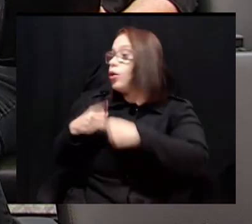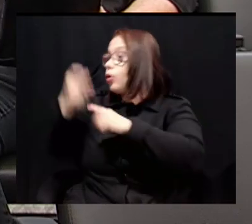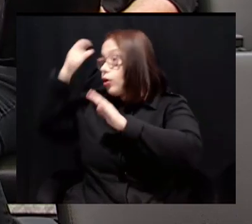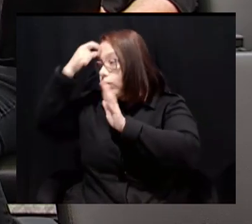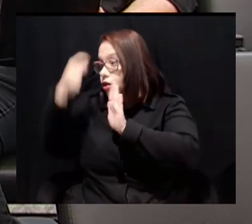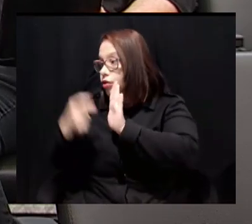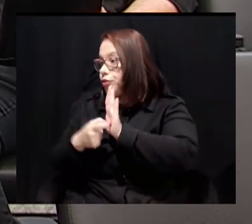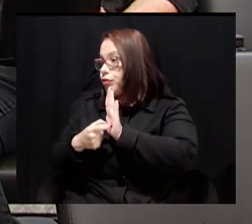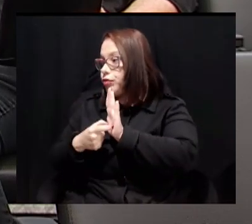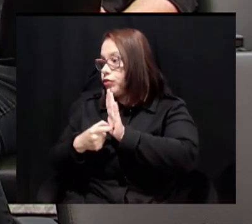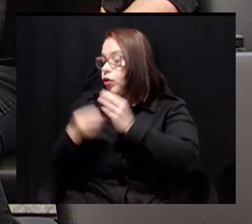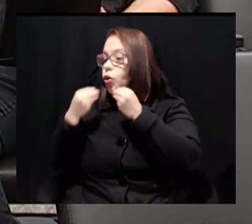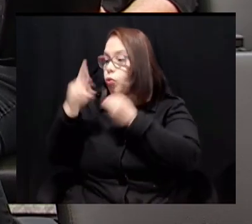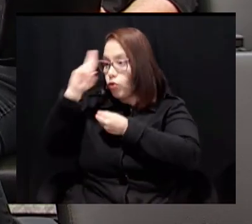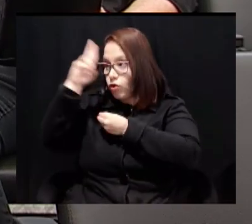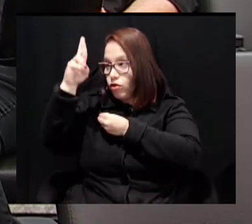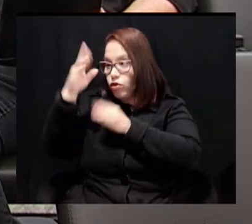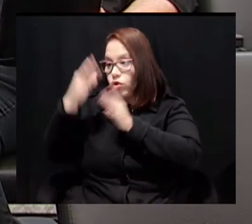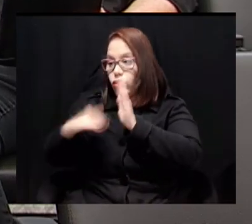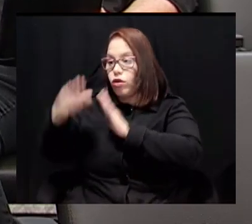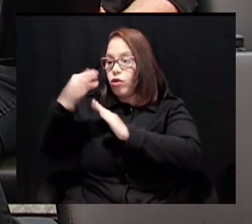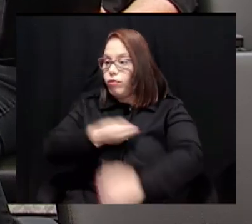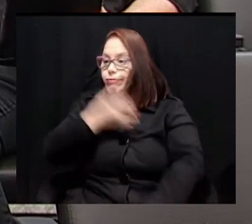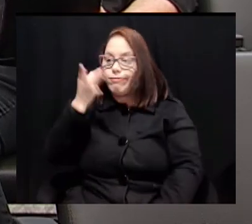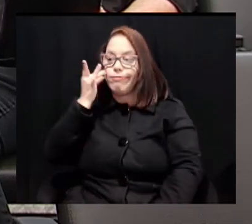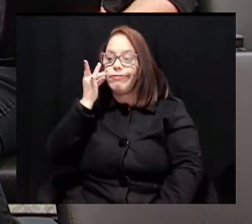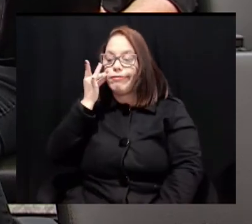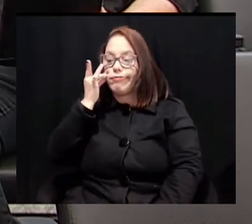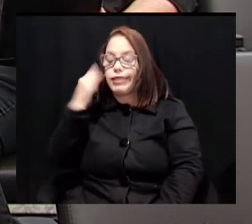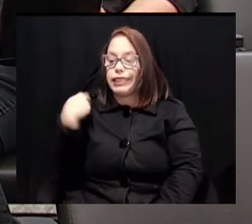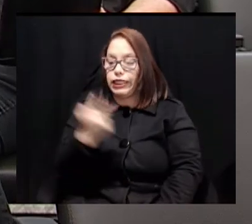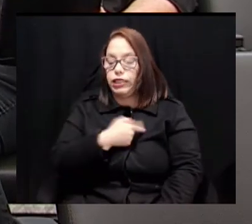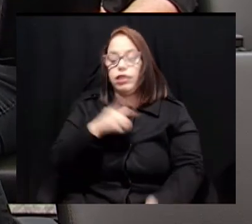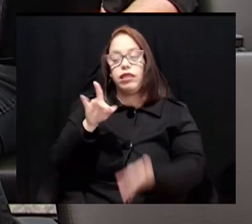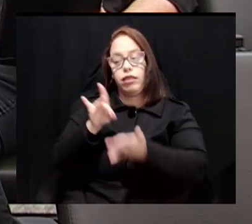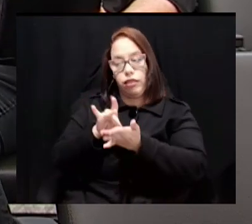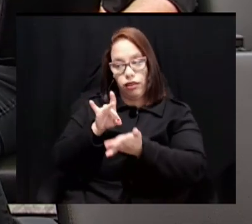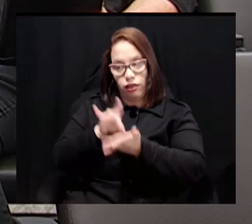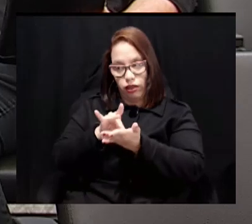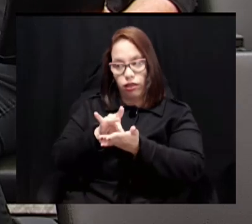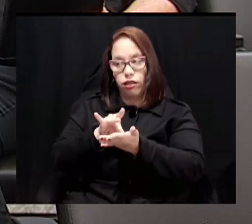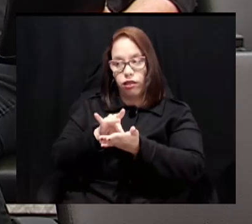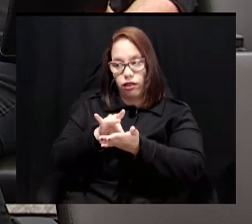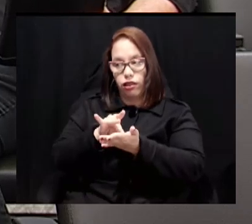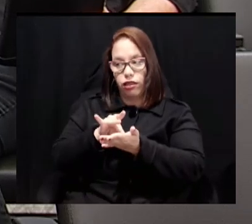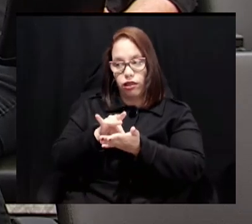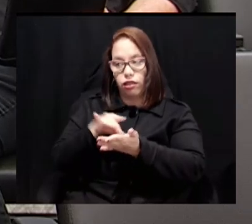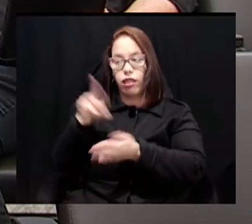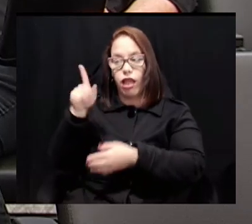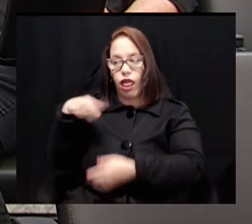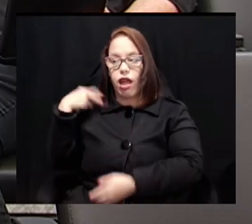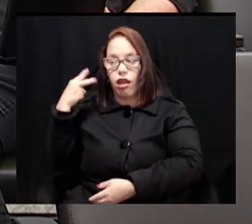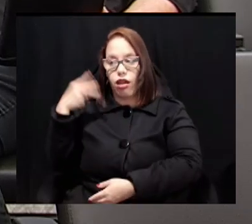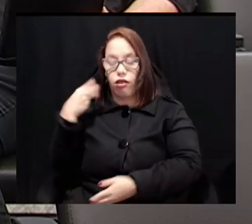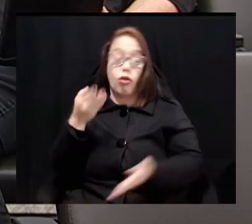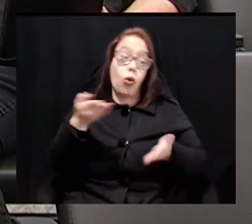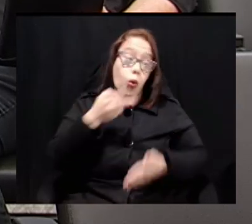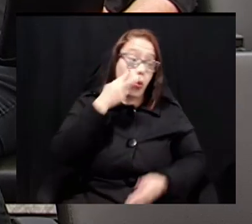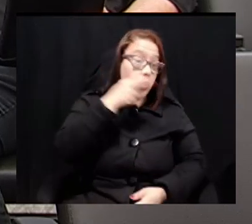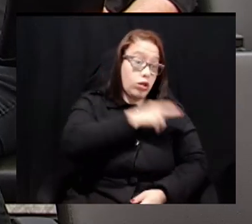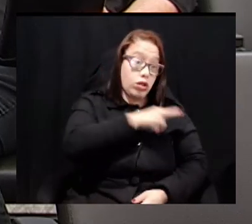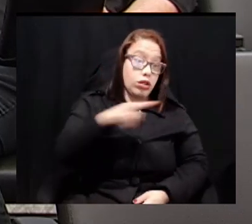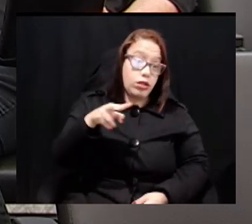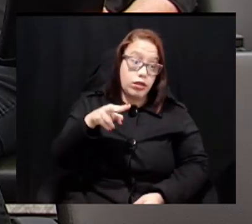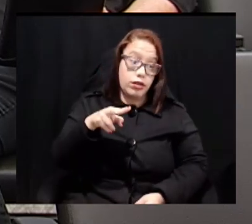falou, está cada vez mais presente na nossa realidade, na nossa atualidade, vereador? Hoje você vê avatares sendo